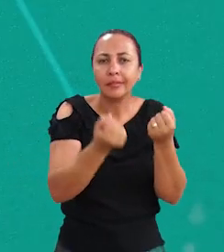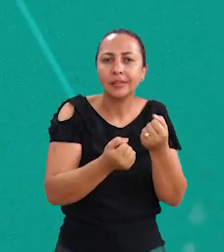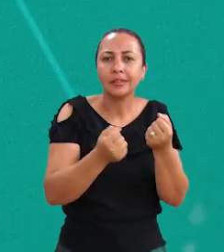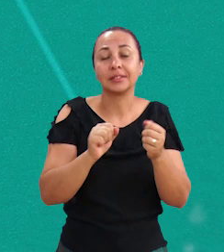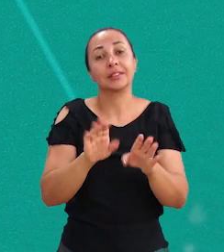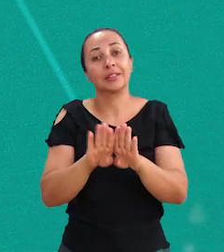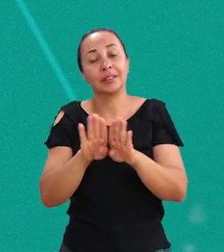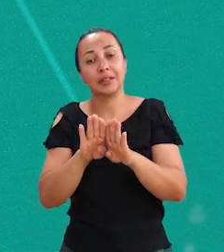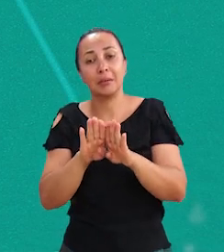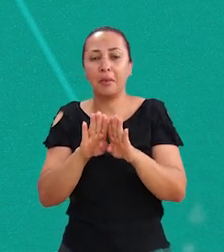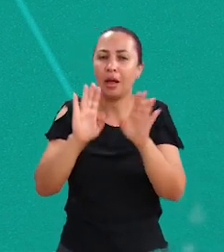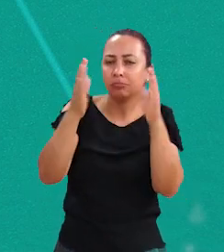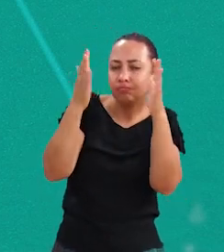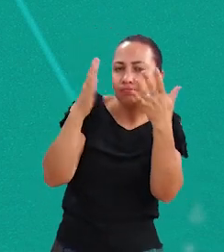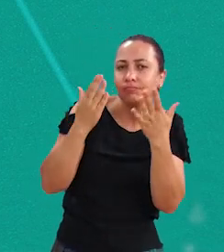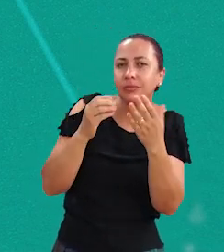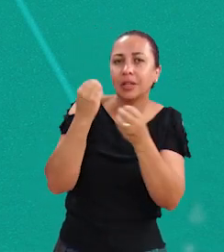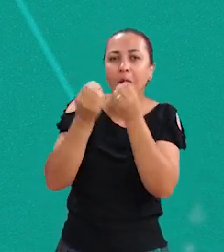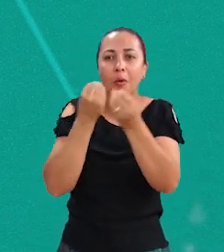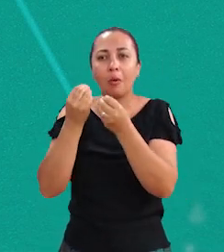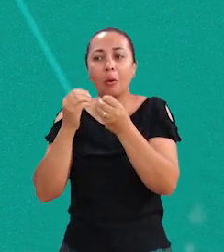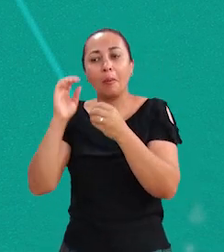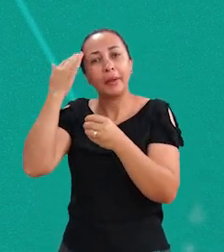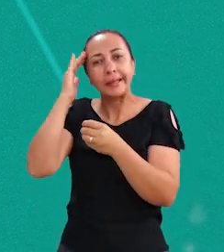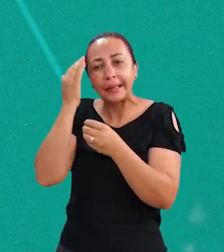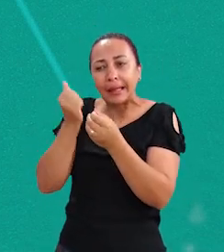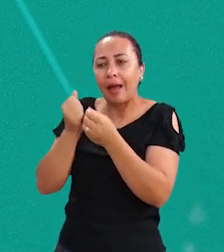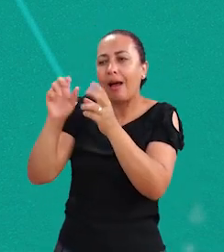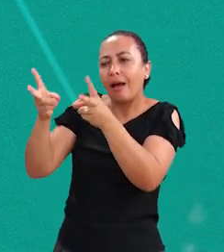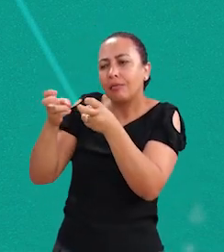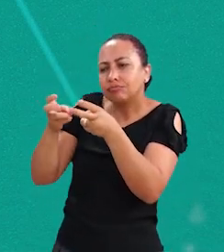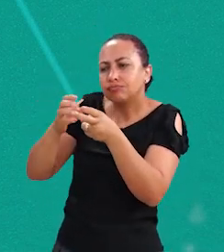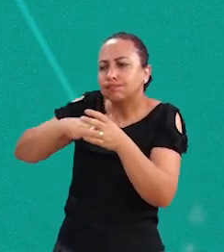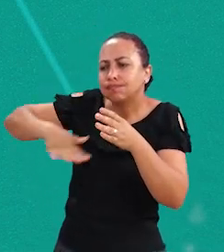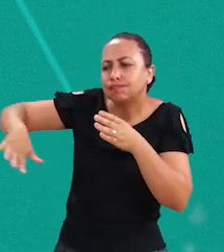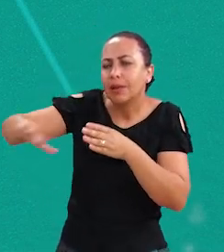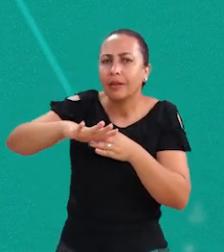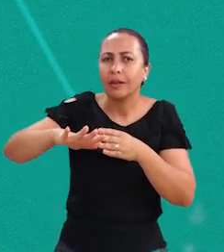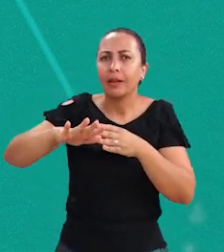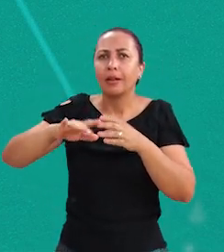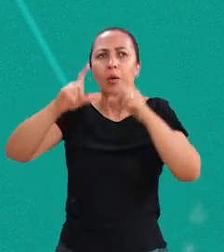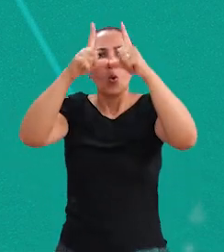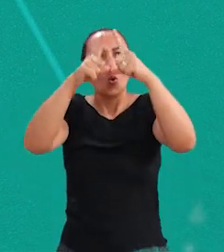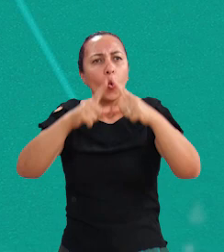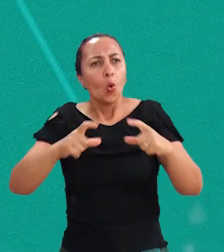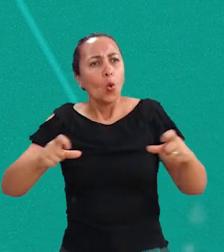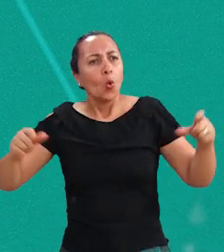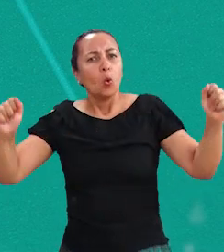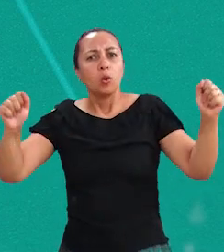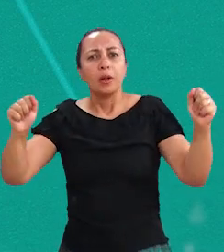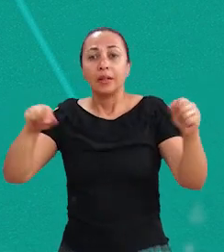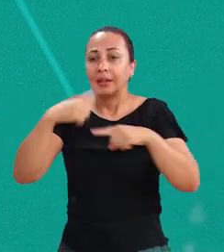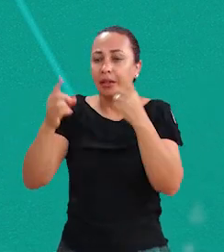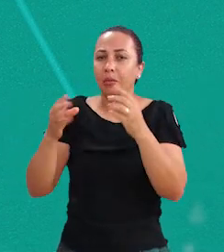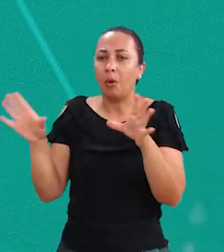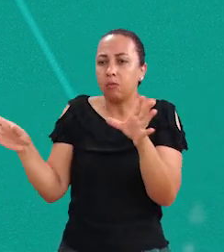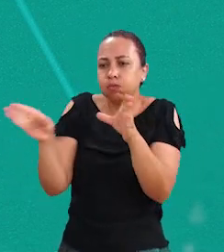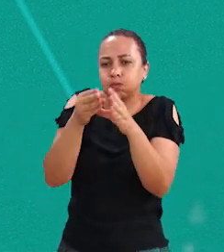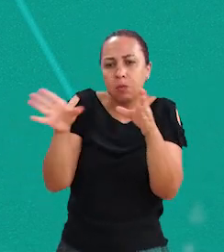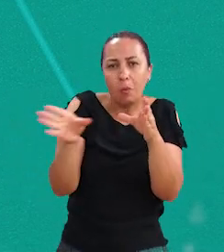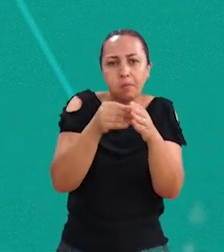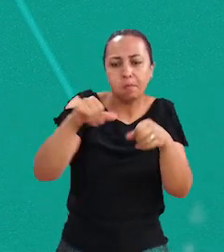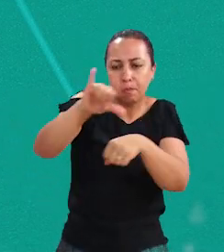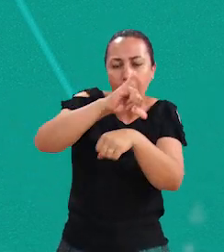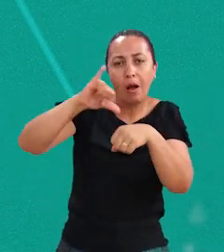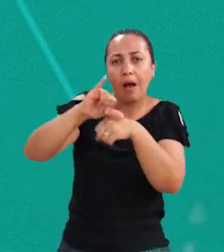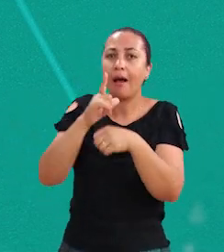se formou e, por analogia, tentar compreender como se formou aquele espaço vazio na qual foi preenchido